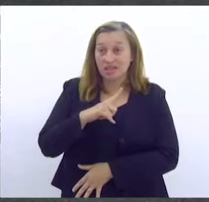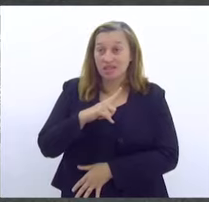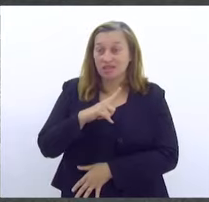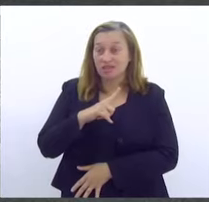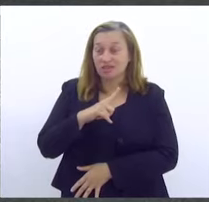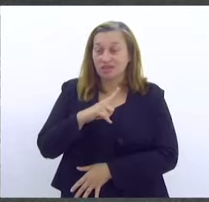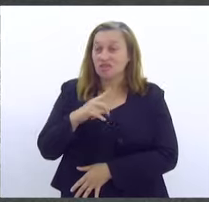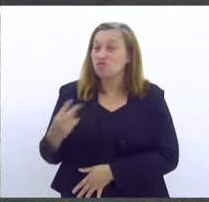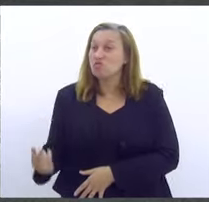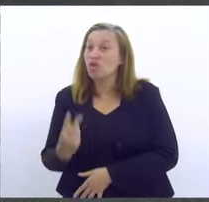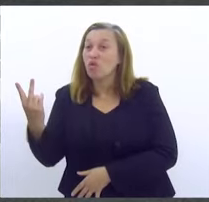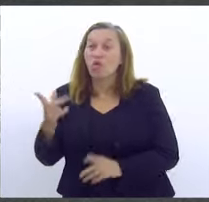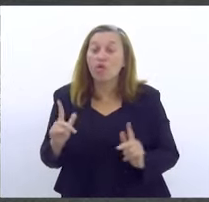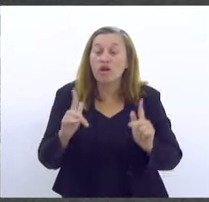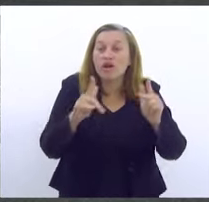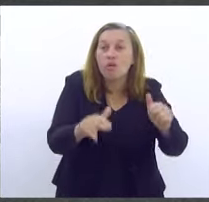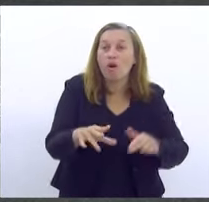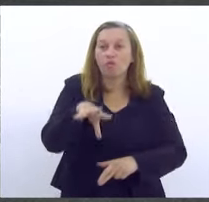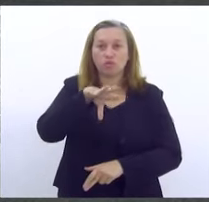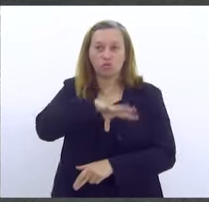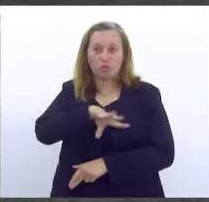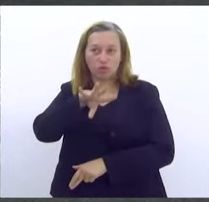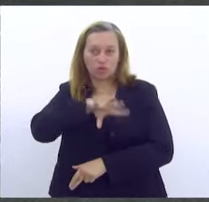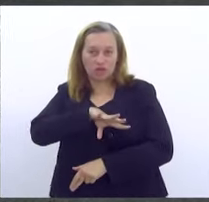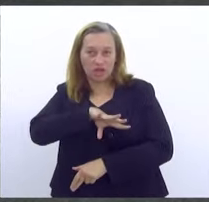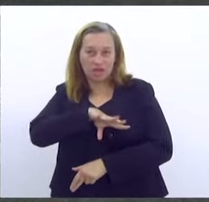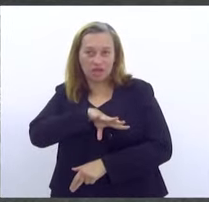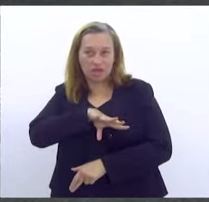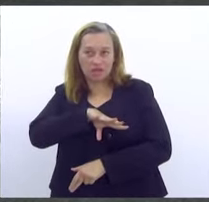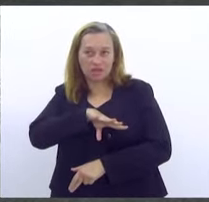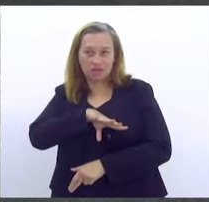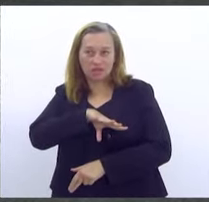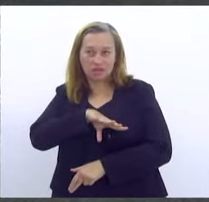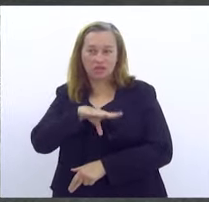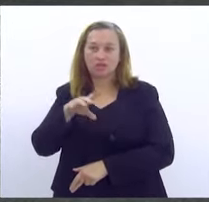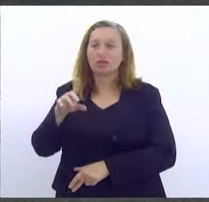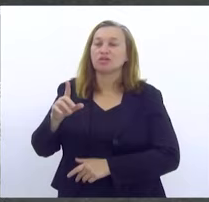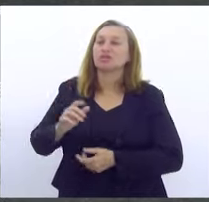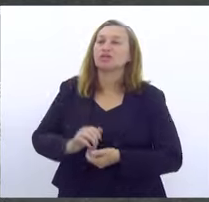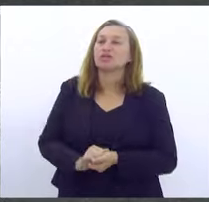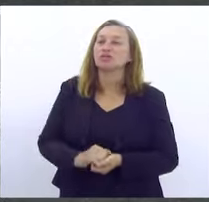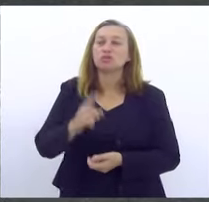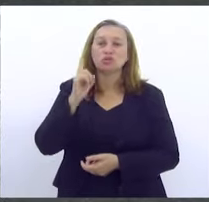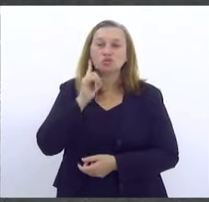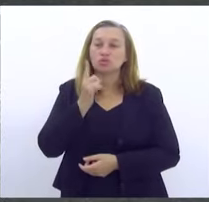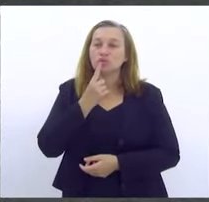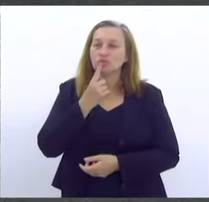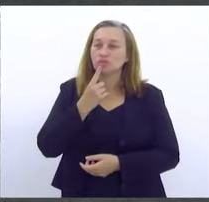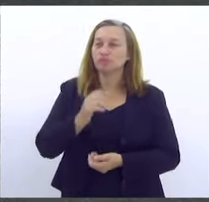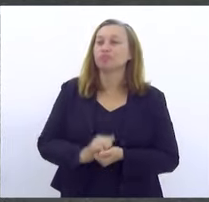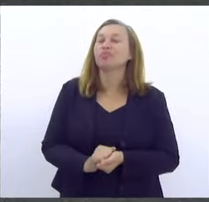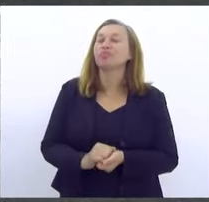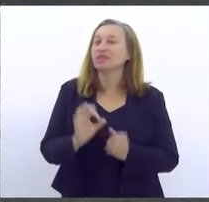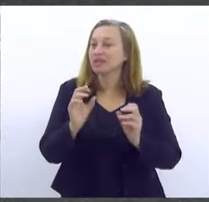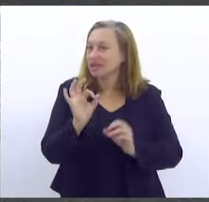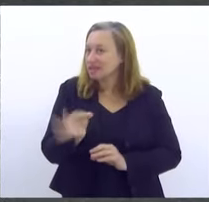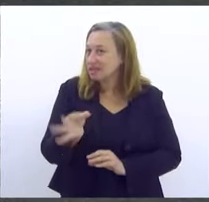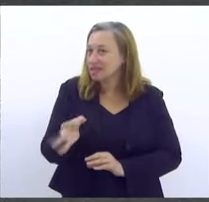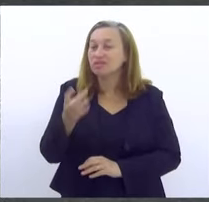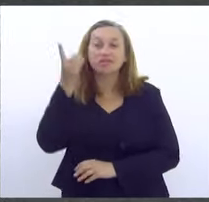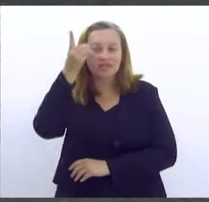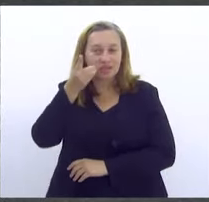o mesmo valor que tem, para os surdos e mudos, a língua portuguesa. Então, tem razão o